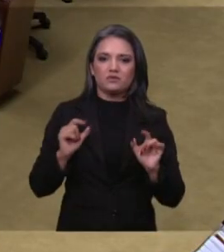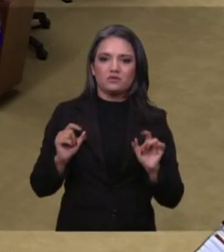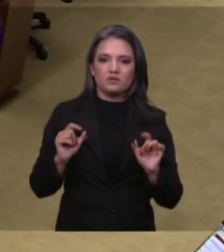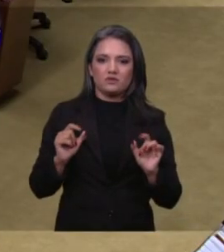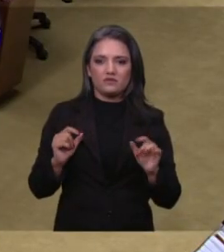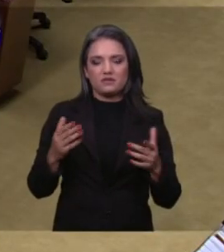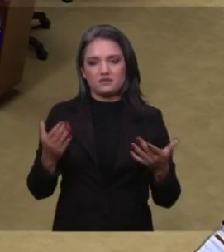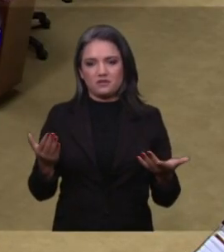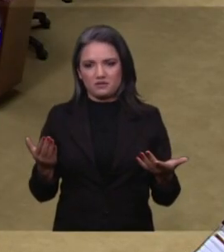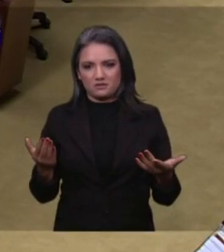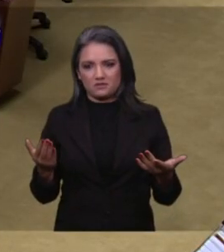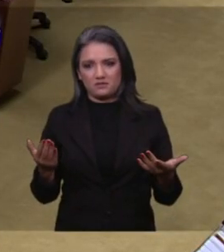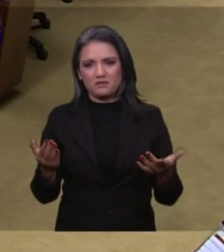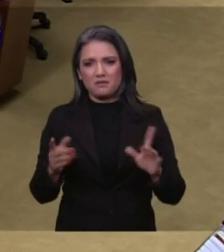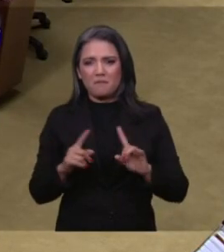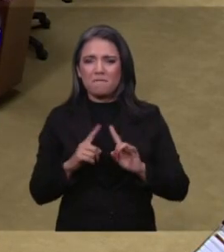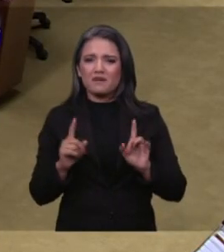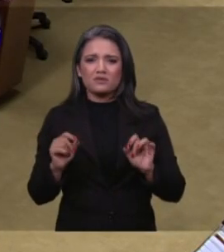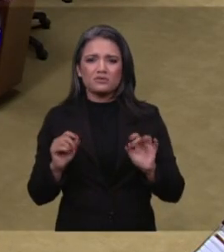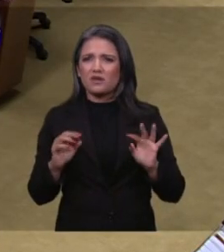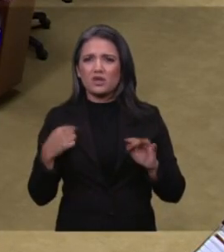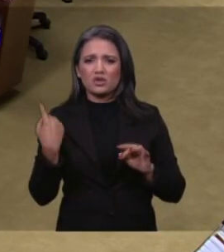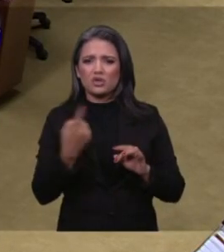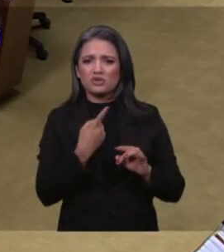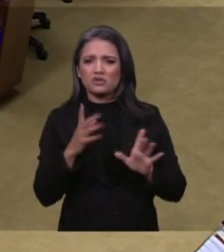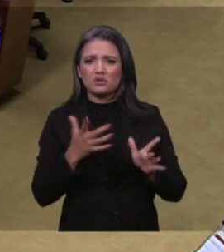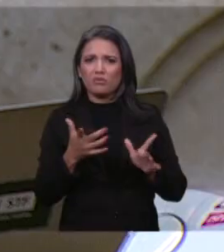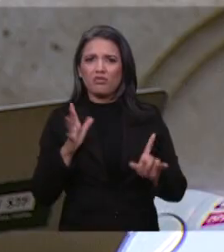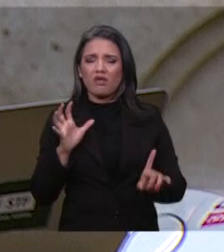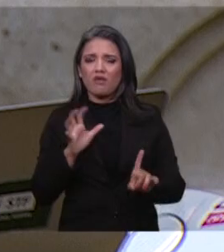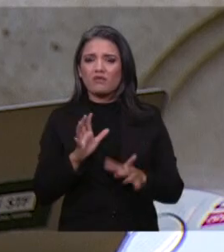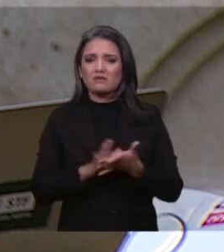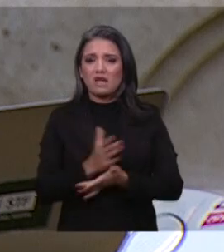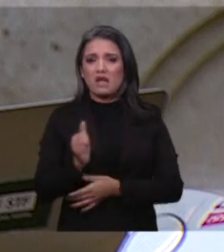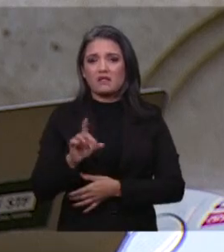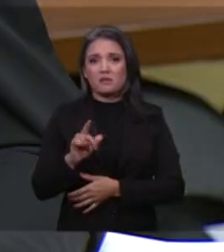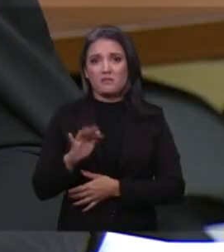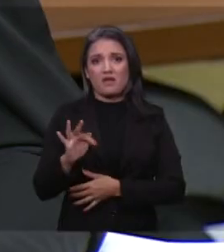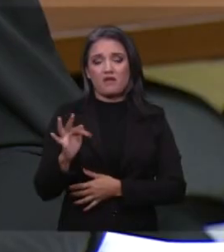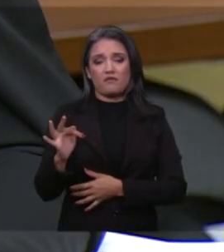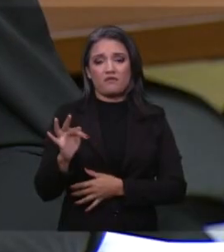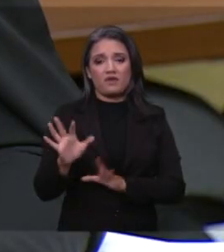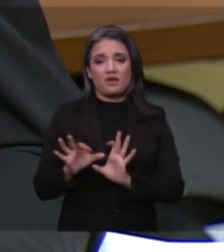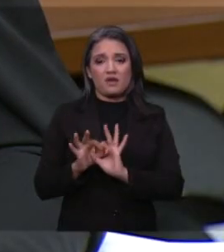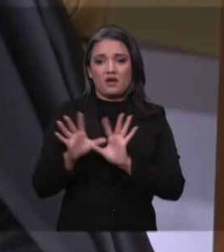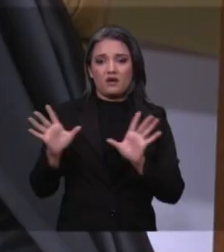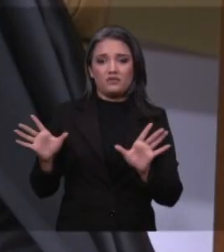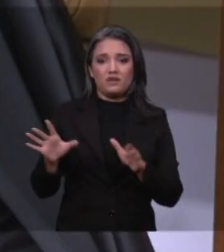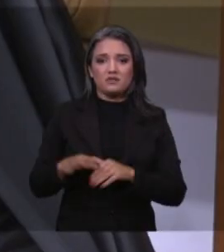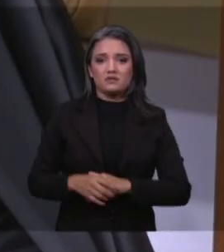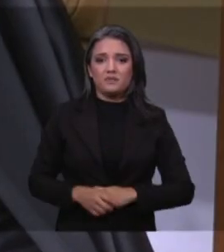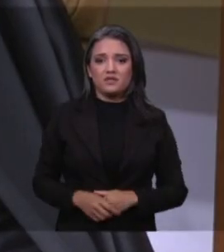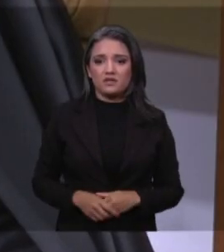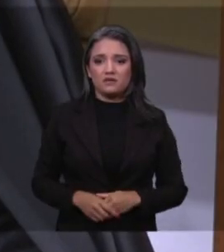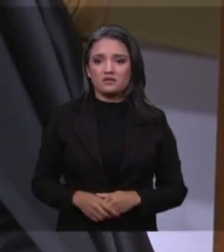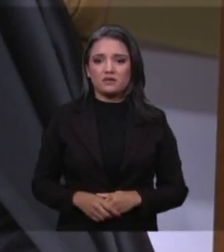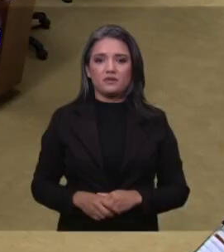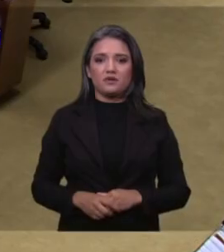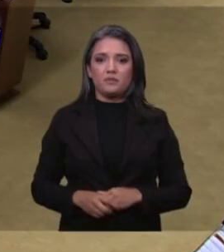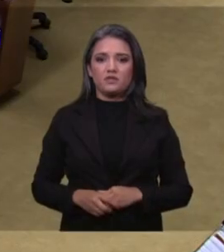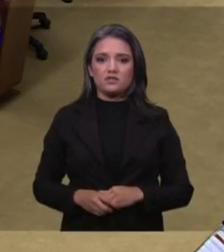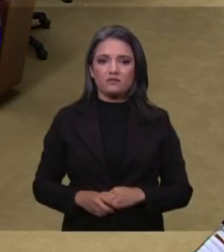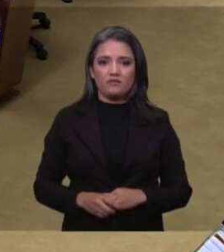de rescisória. Não, mas todos estão. Não afetaria porque a DPF permitiu. Afeta na questão da devolução dos valores recebidos de boa-fé. A